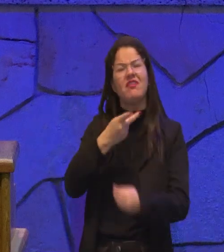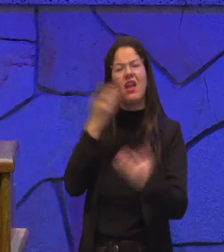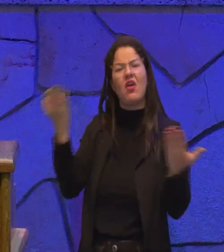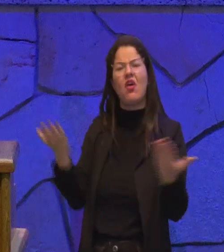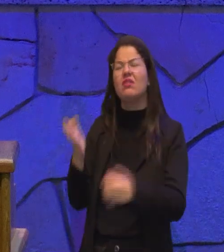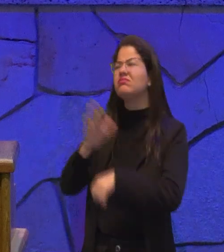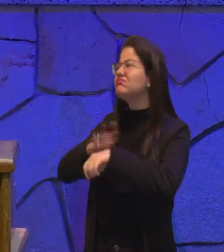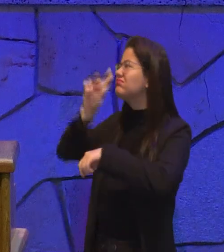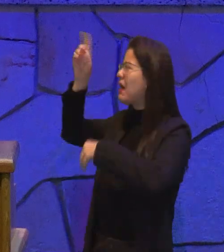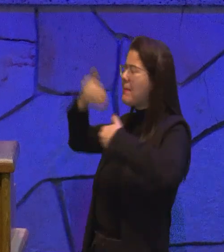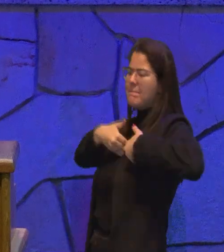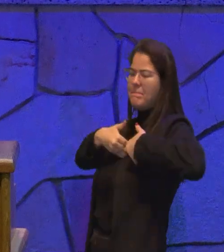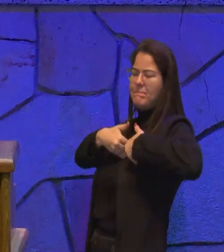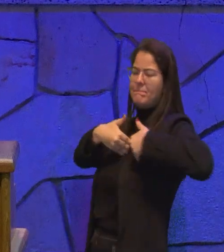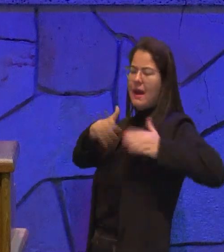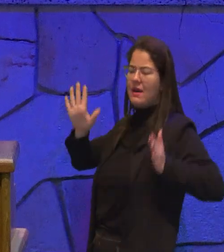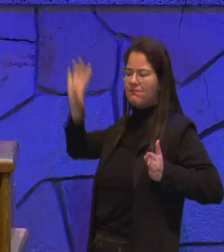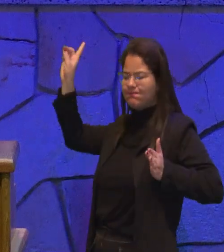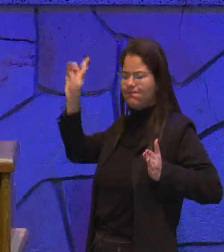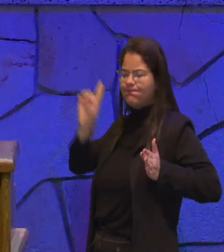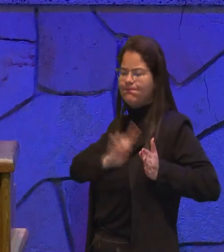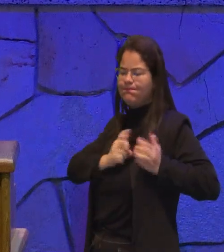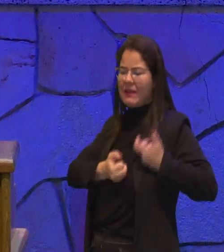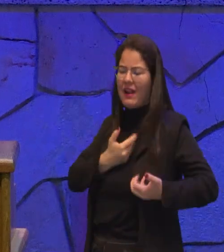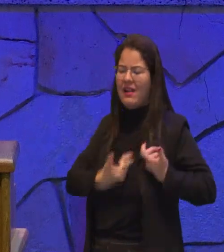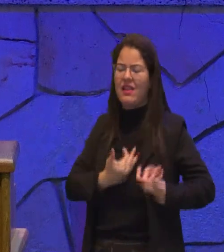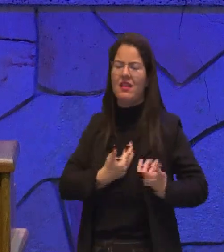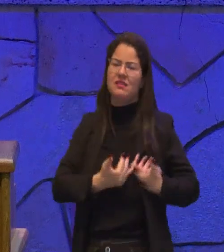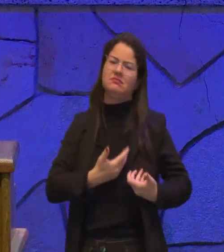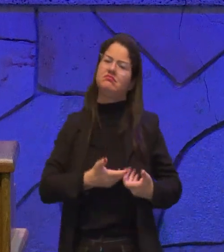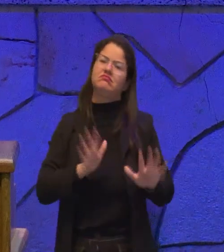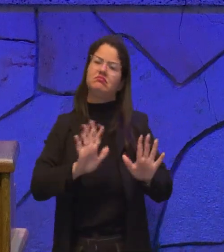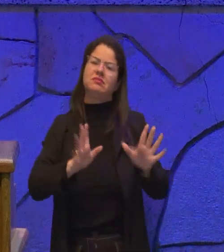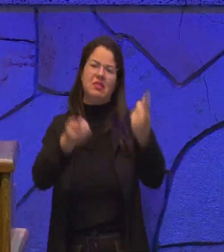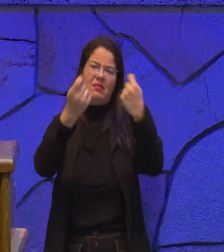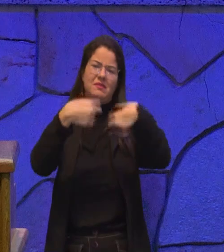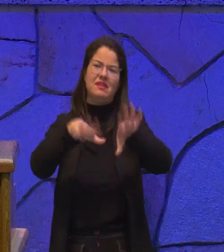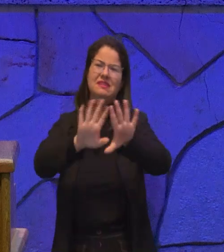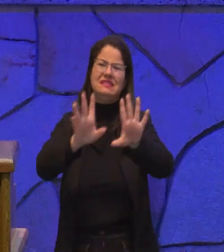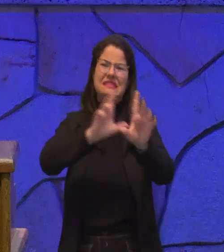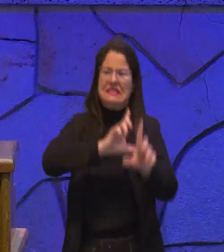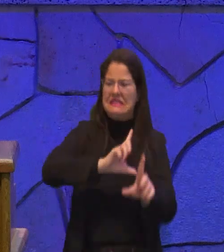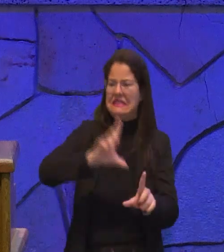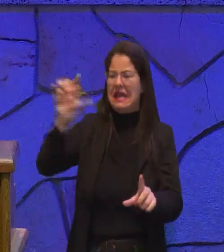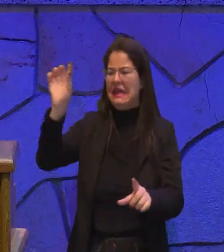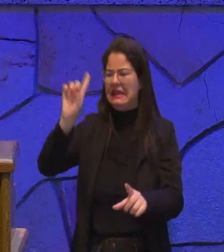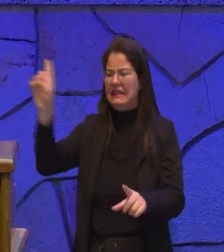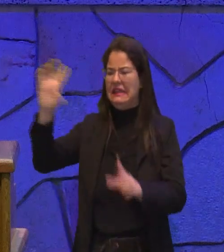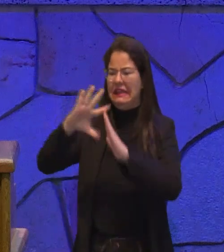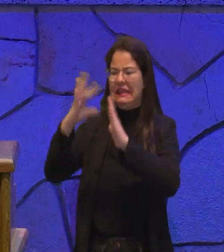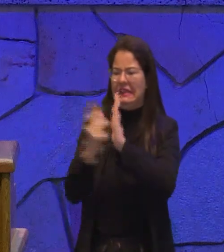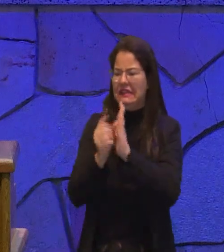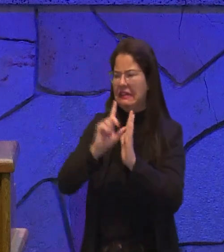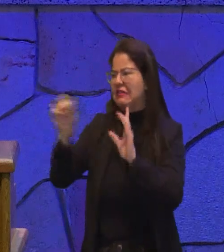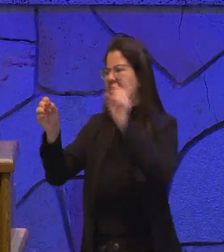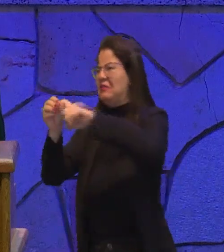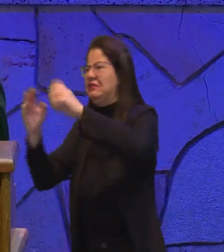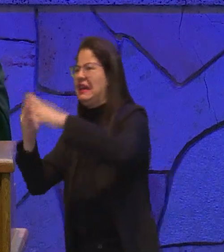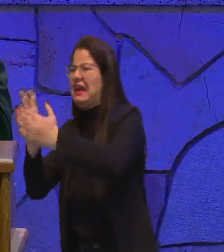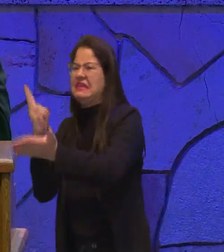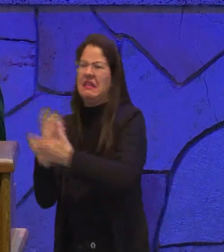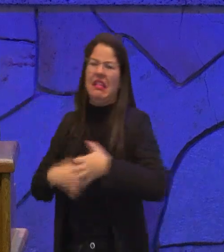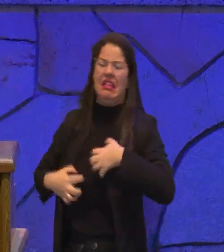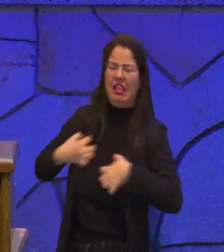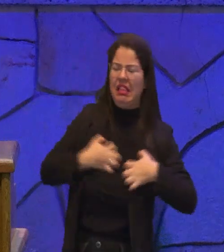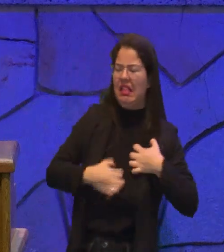momento, abra o teu coração. Não saia daqui com alguma tristeza ou com algum ressentimento. Busque ao Senhor,